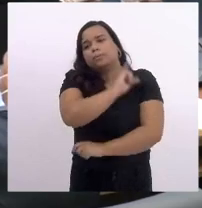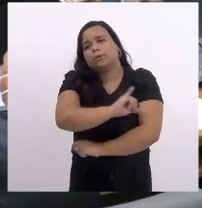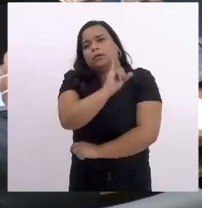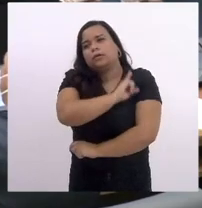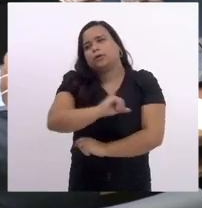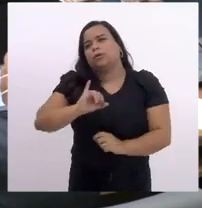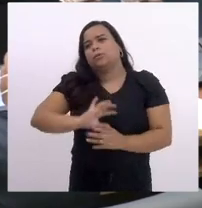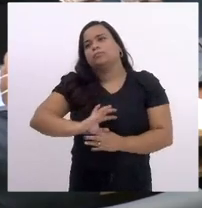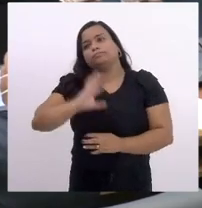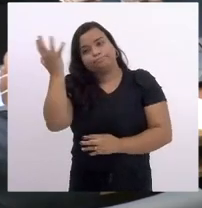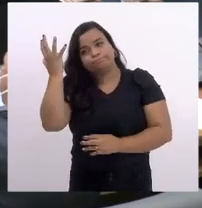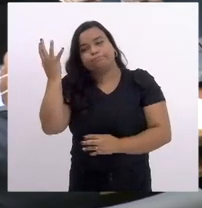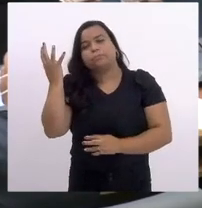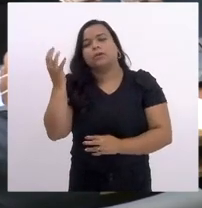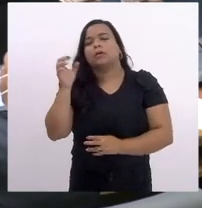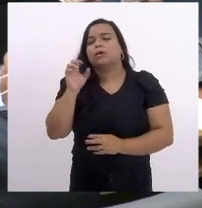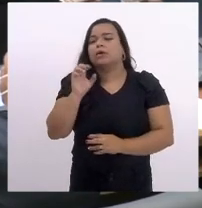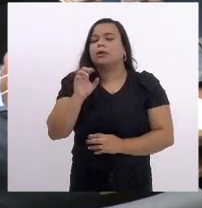pelo decreto